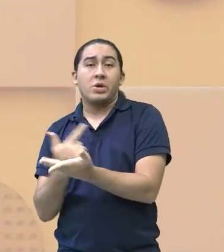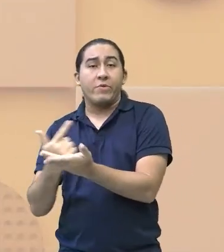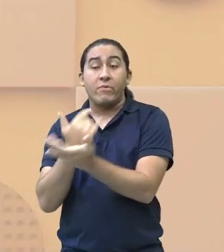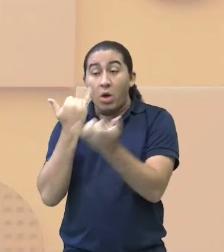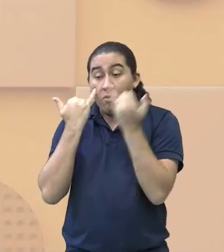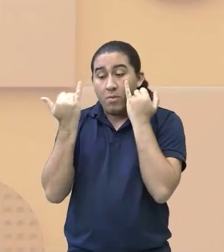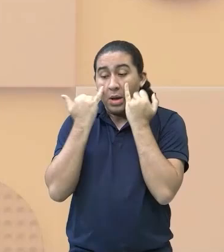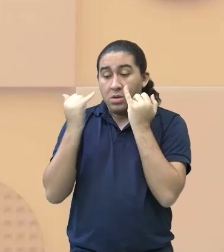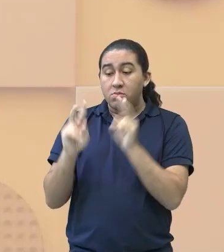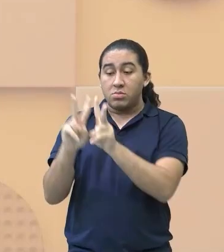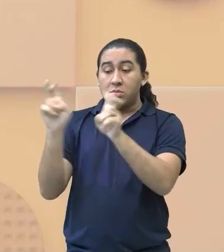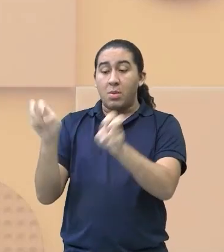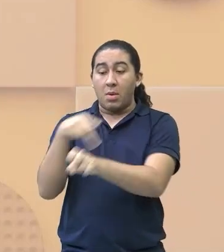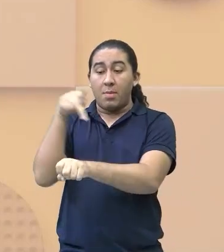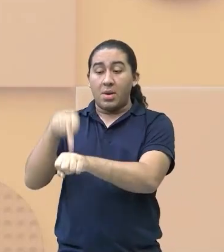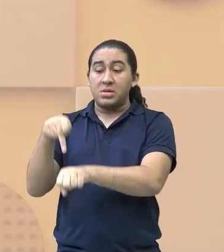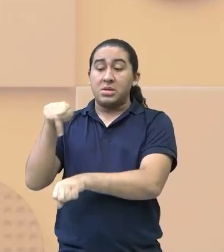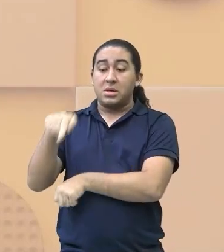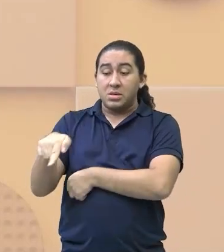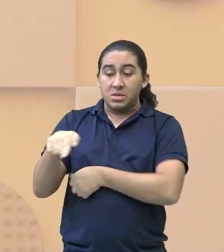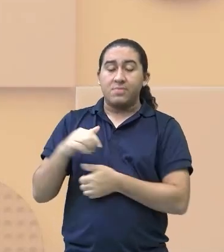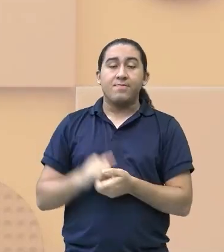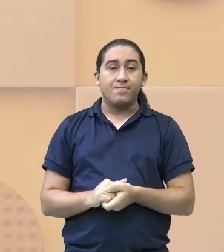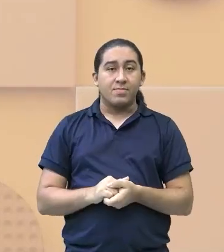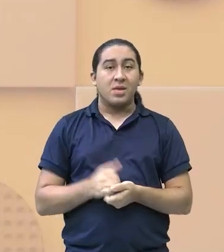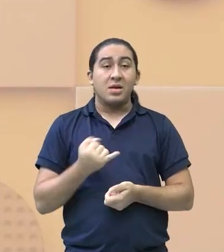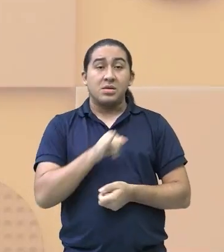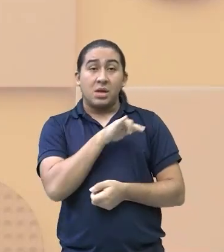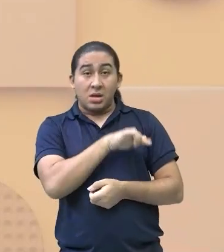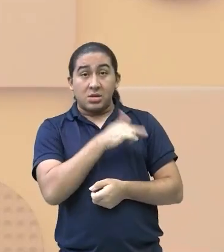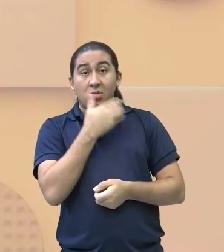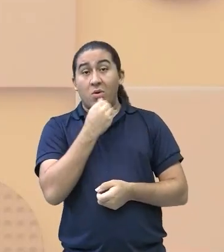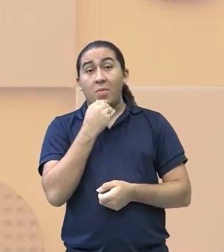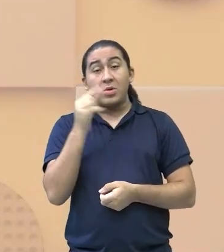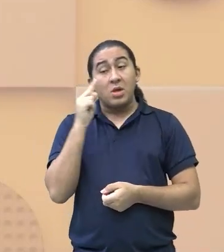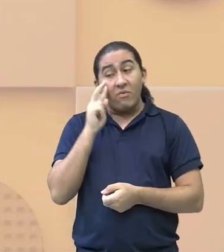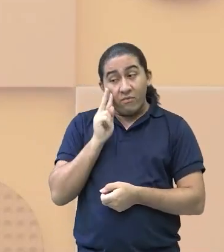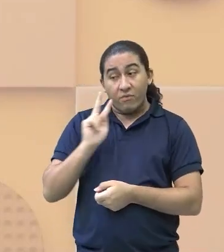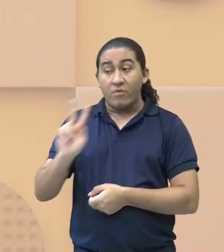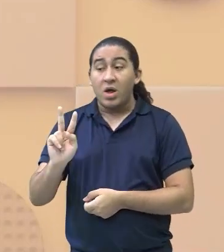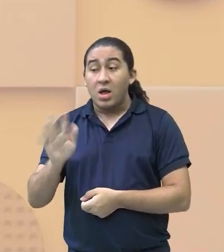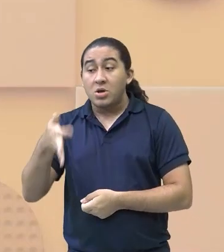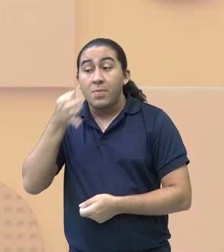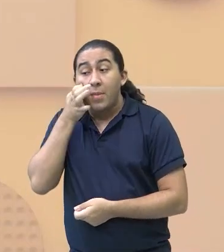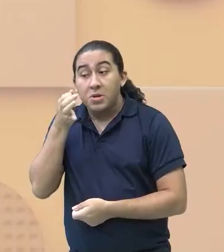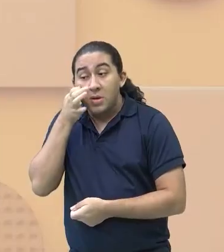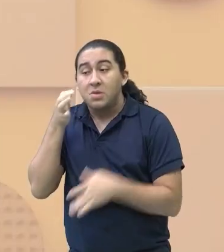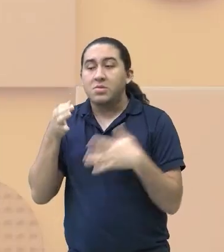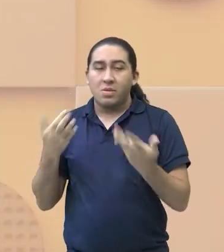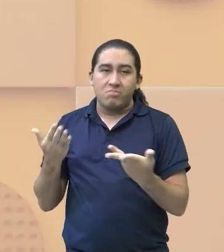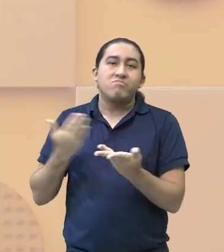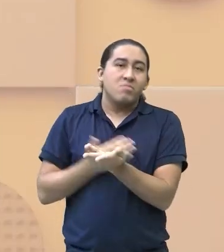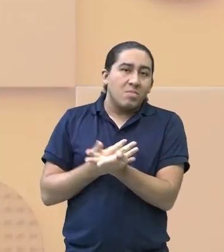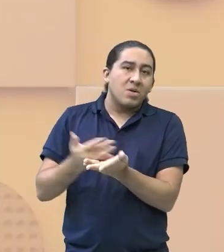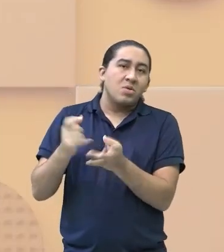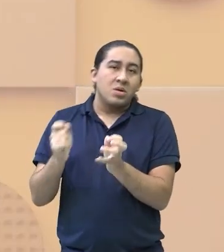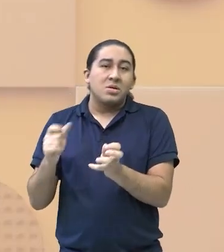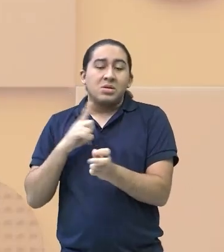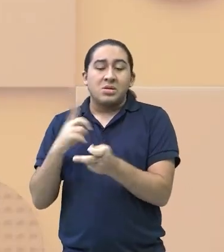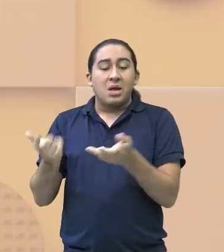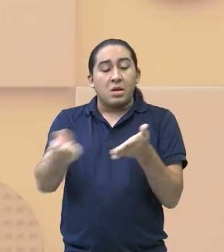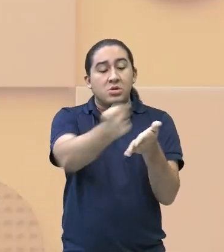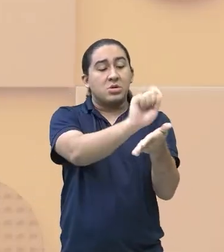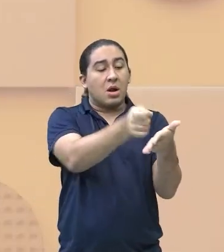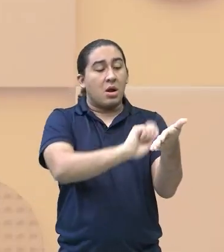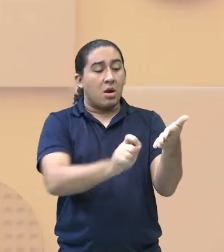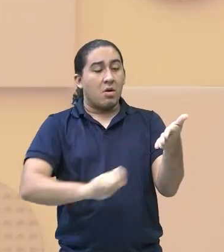esse Egito. E é claro, se ele está vivenciando, então, aquele período, ele vai falando, né, começando ali a tecer, né, o seu livro,